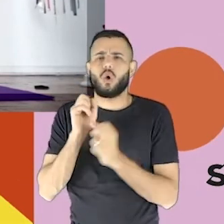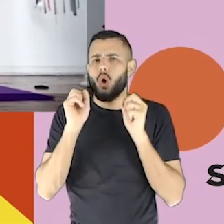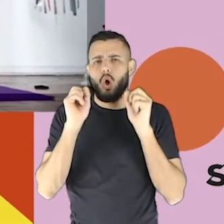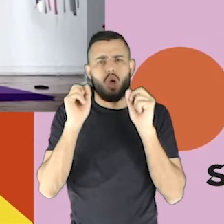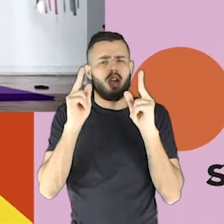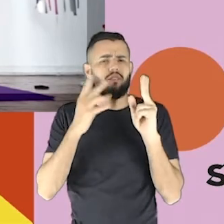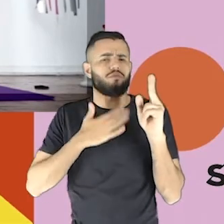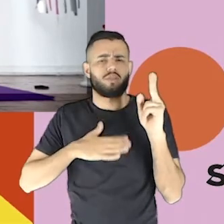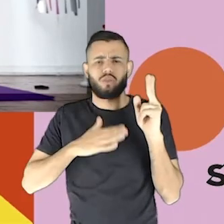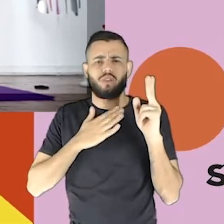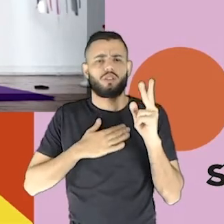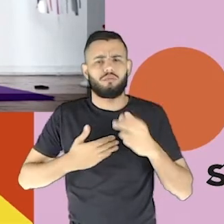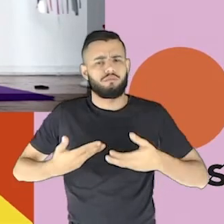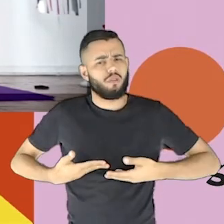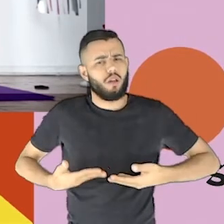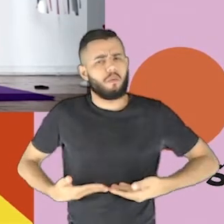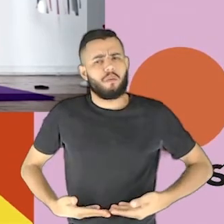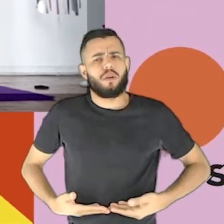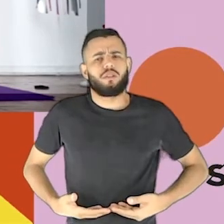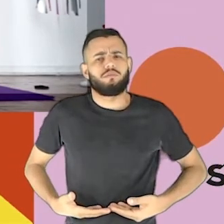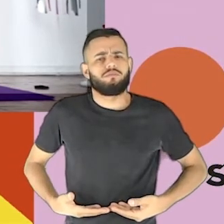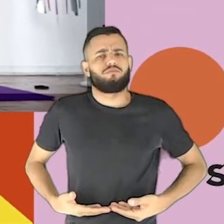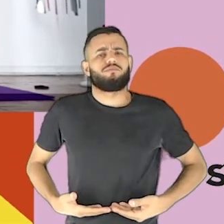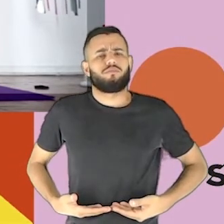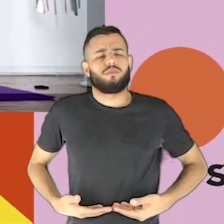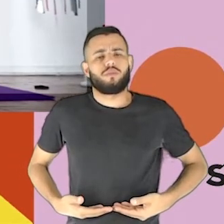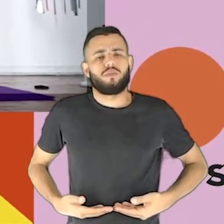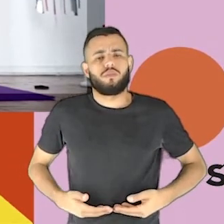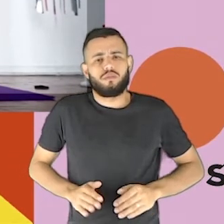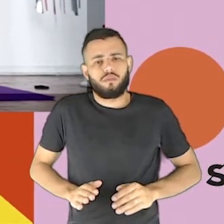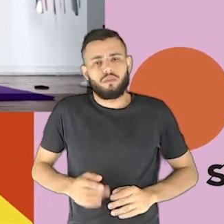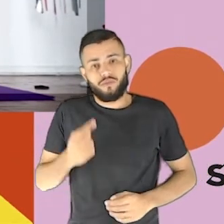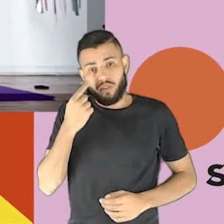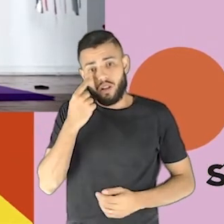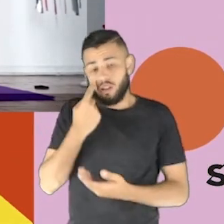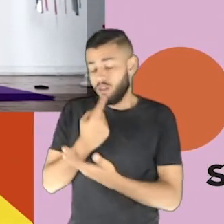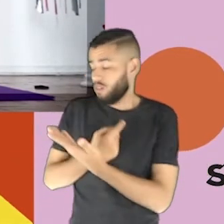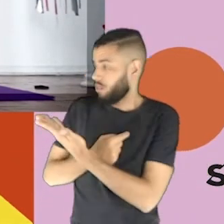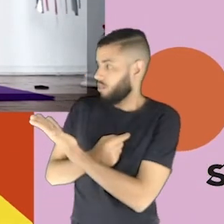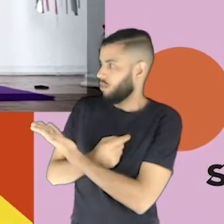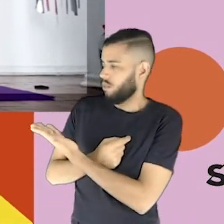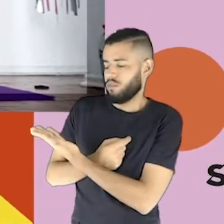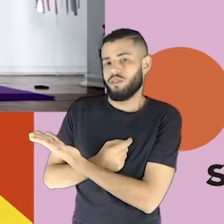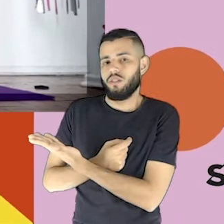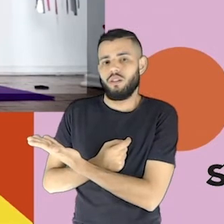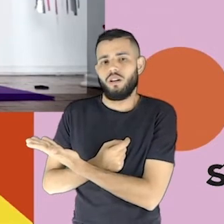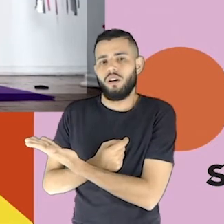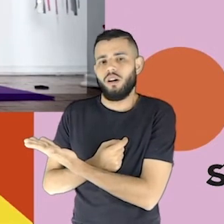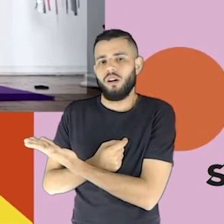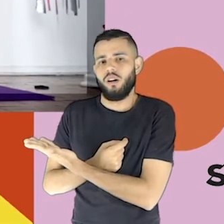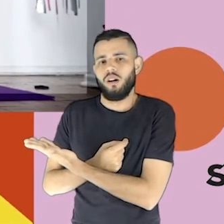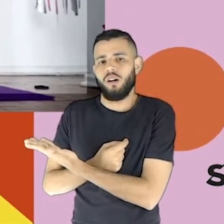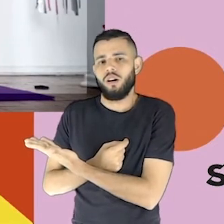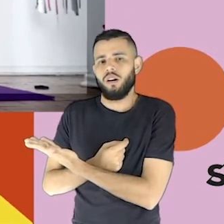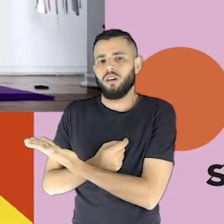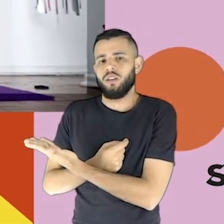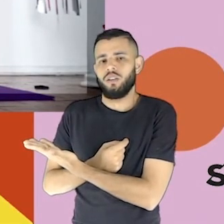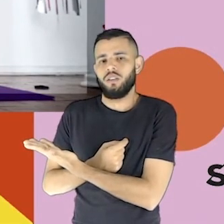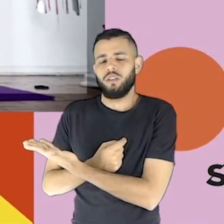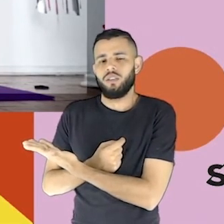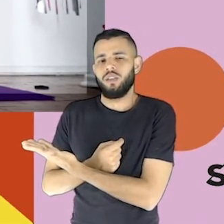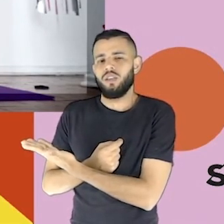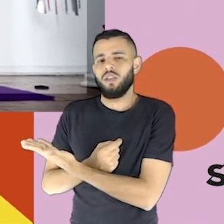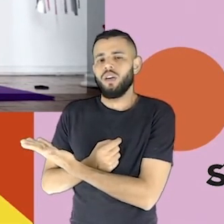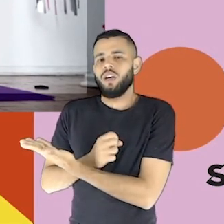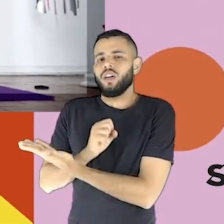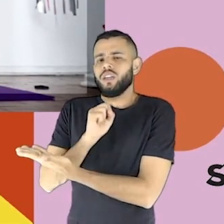de boa, trava o abdômen, apoia os dedos dos pés no chão, tira o joelho do chão. Abre o peito lá. Se